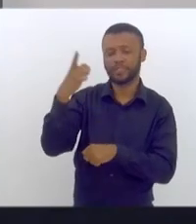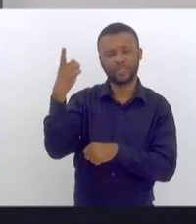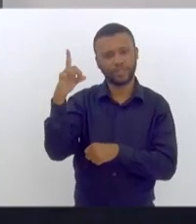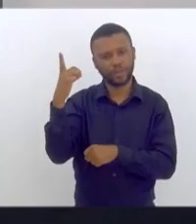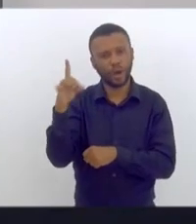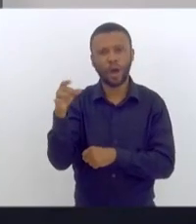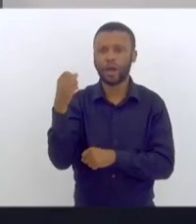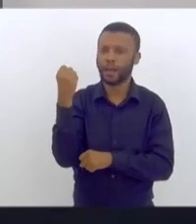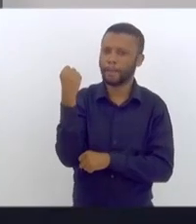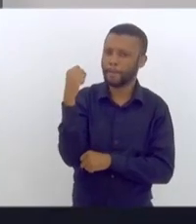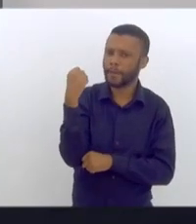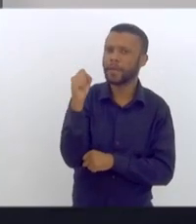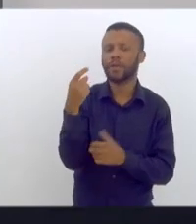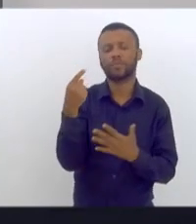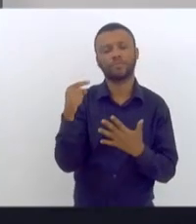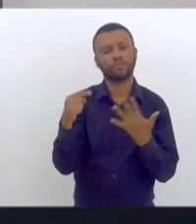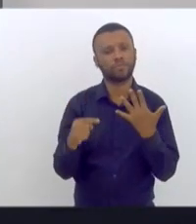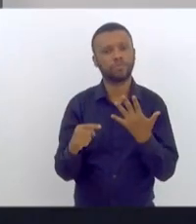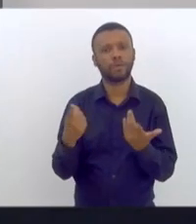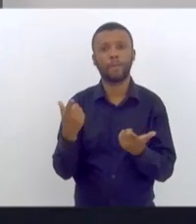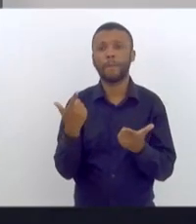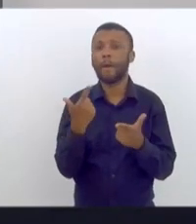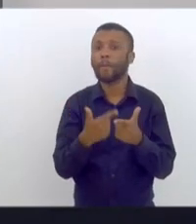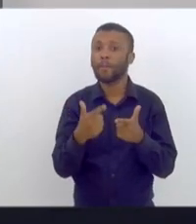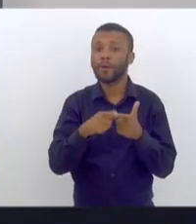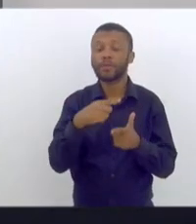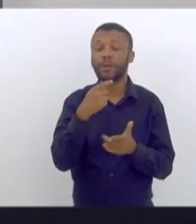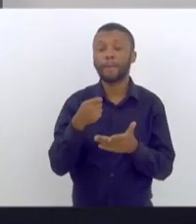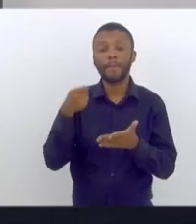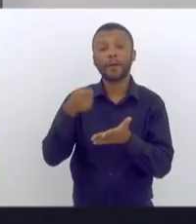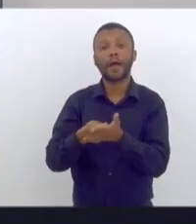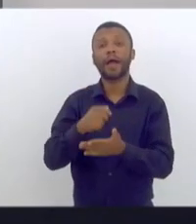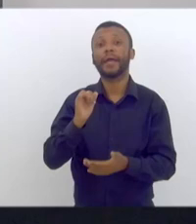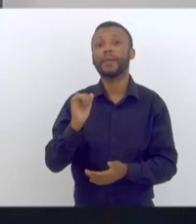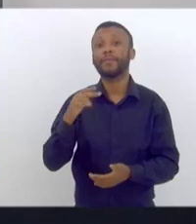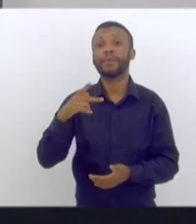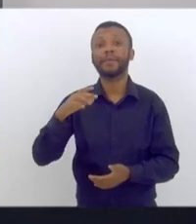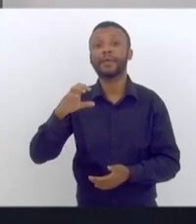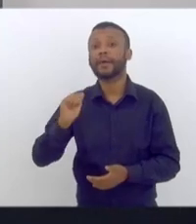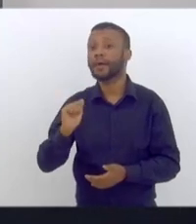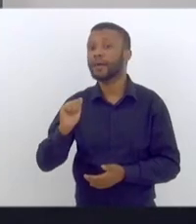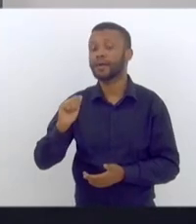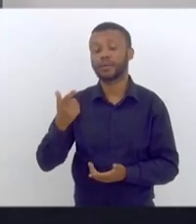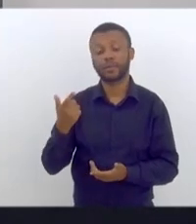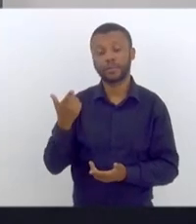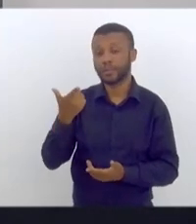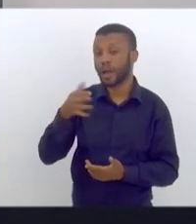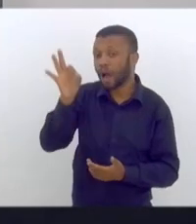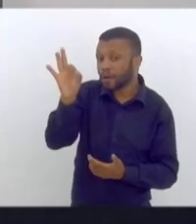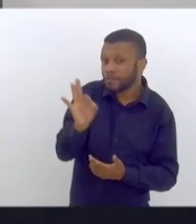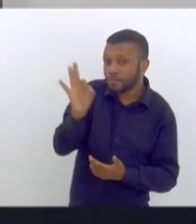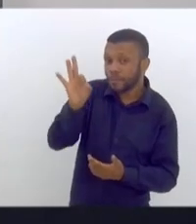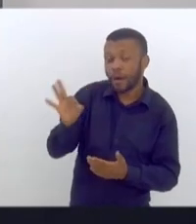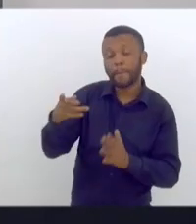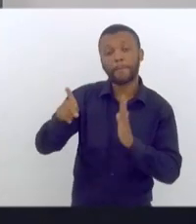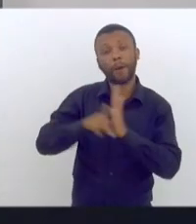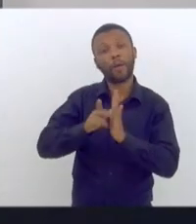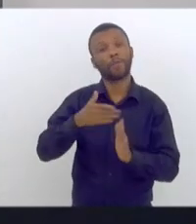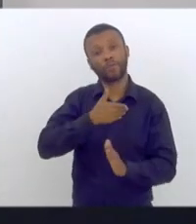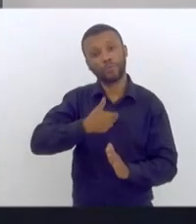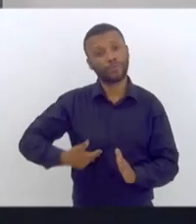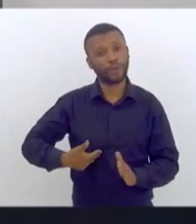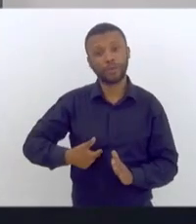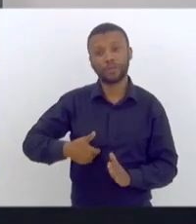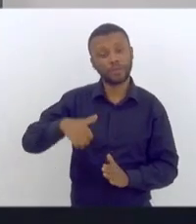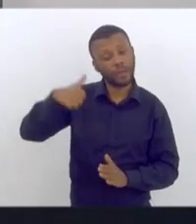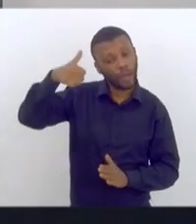aí é que a gente tinha que trabalhar com IPCA pô IPCA que é um índice de governo que